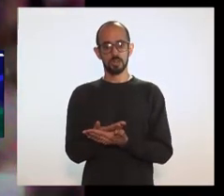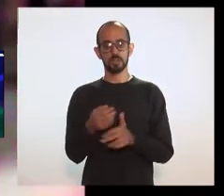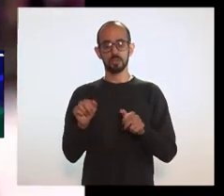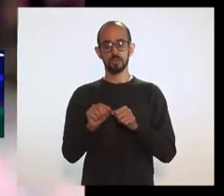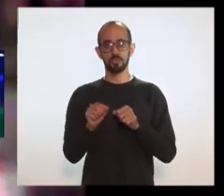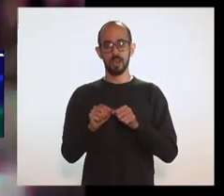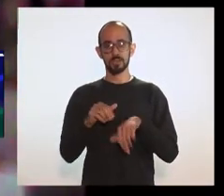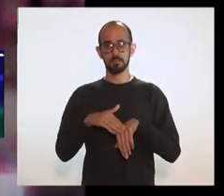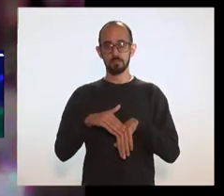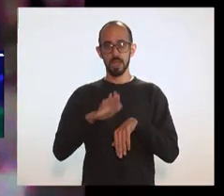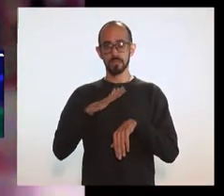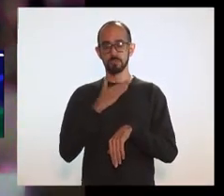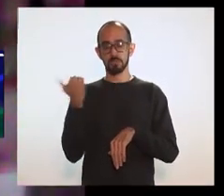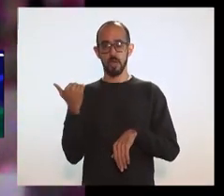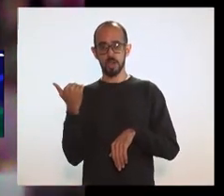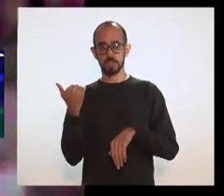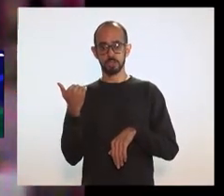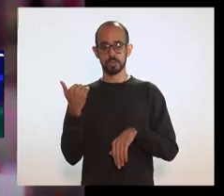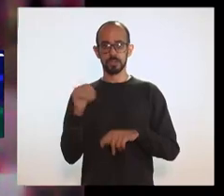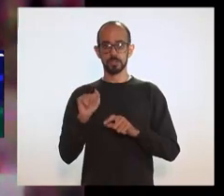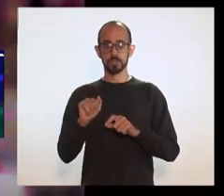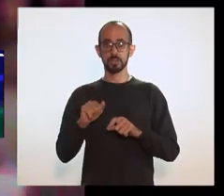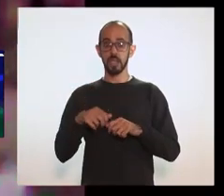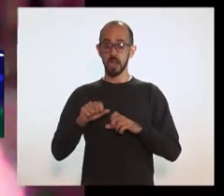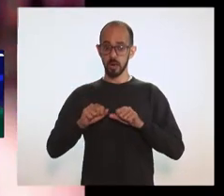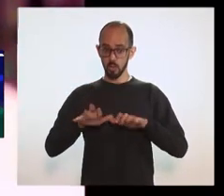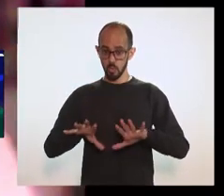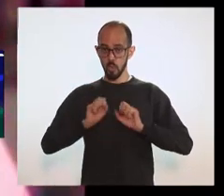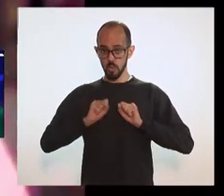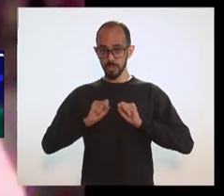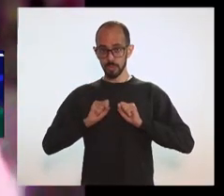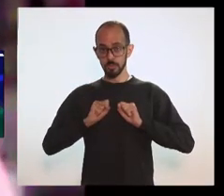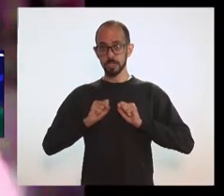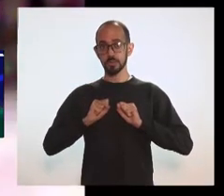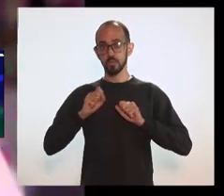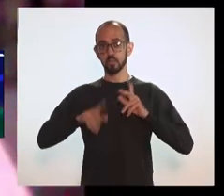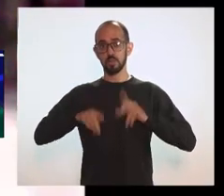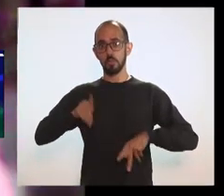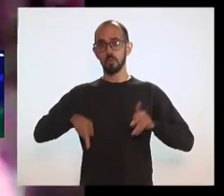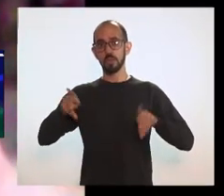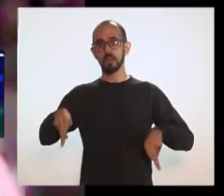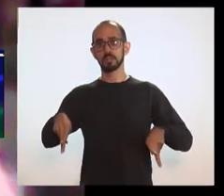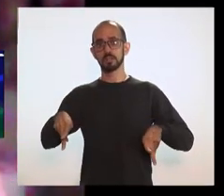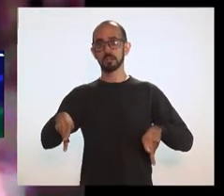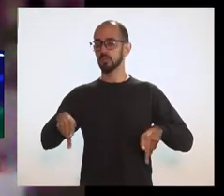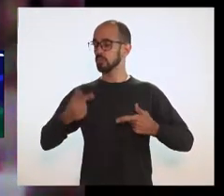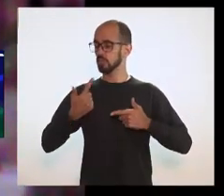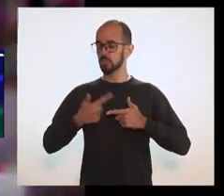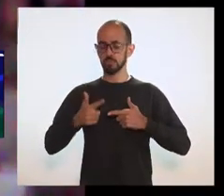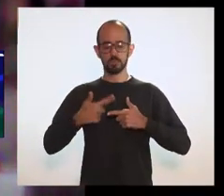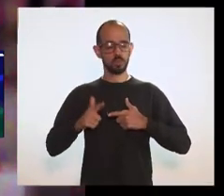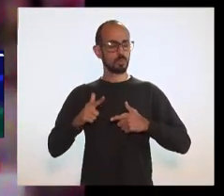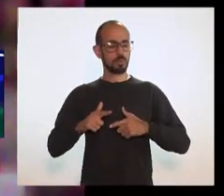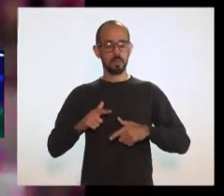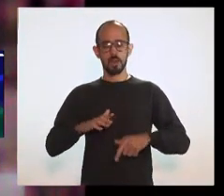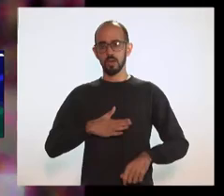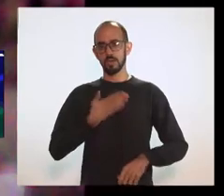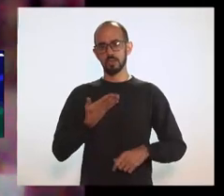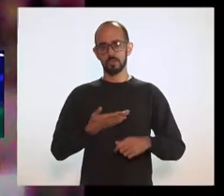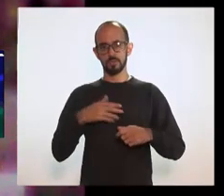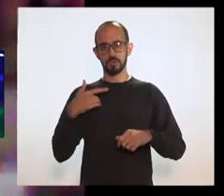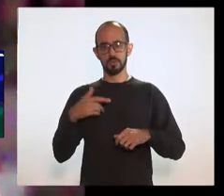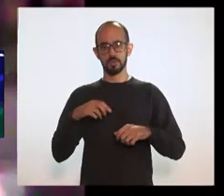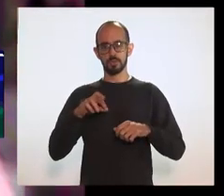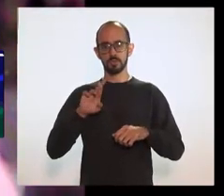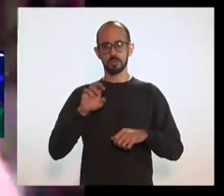mortes, a mais casos, à contaminação da população e ao colapso da rede de saúde do Estado do Rio de Janeiro. O governador